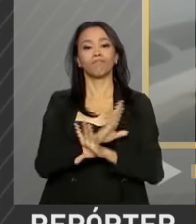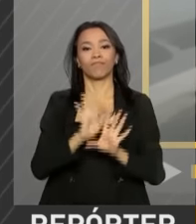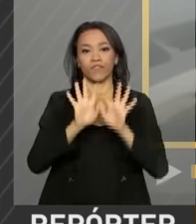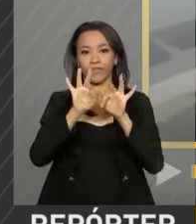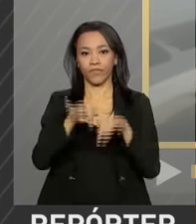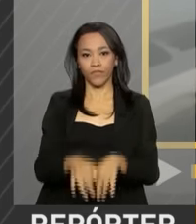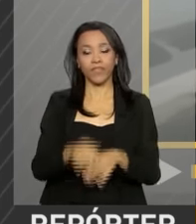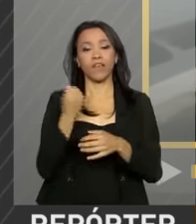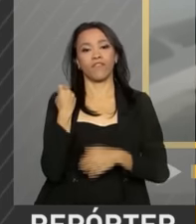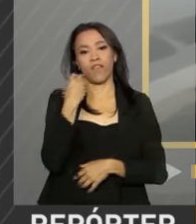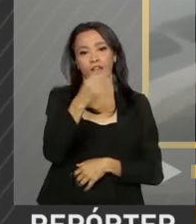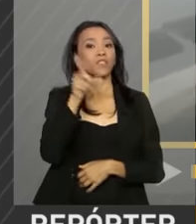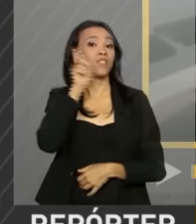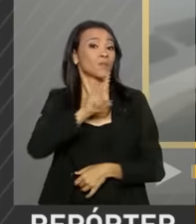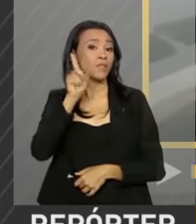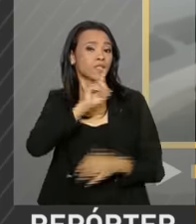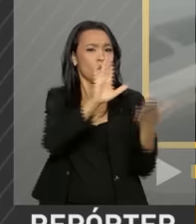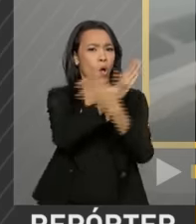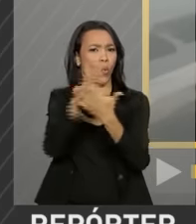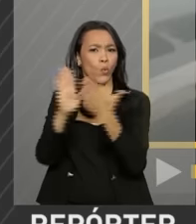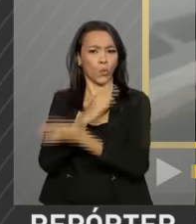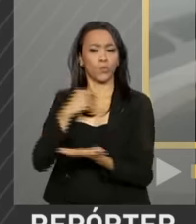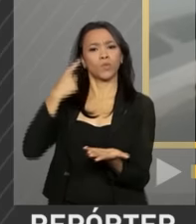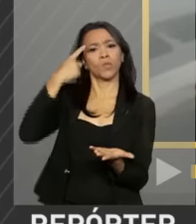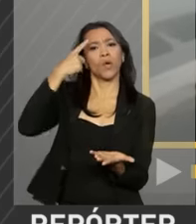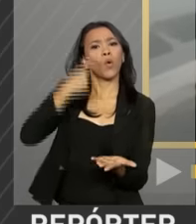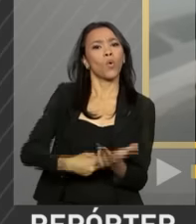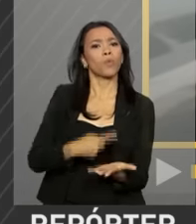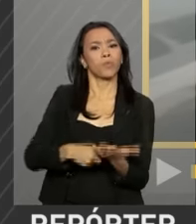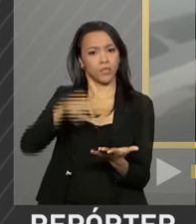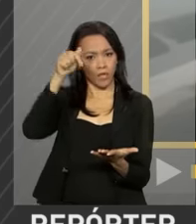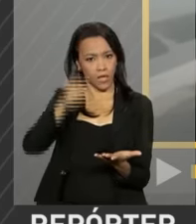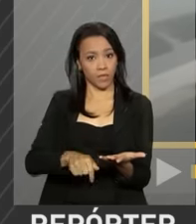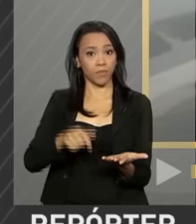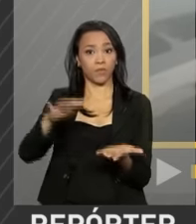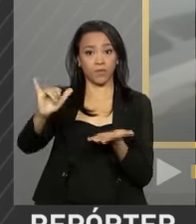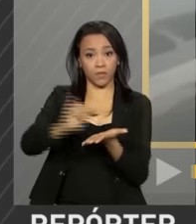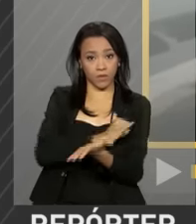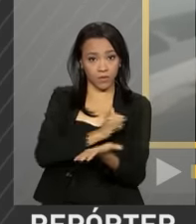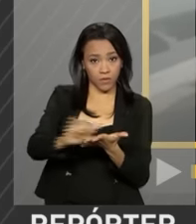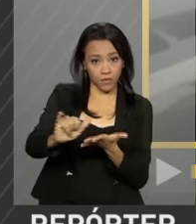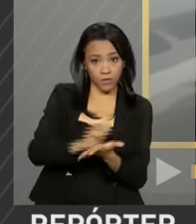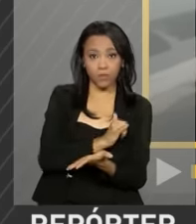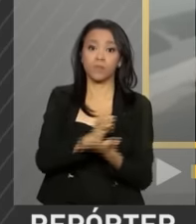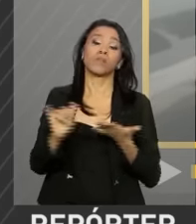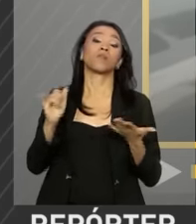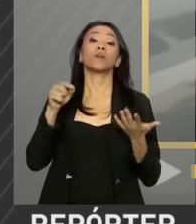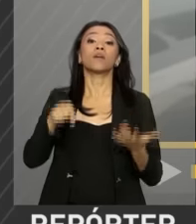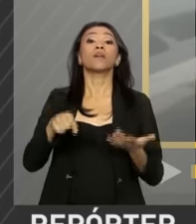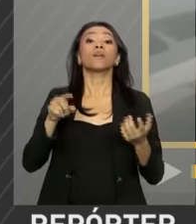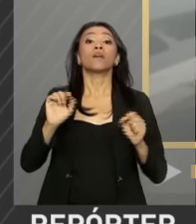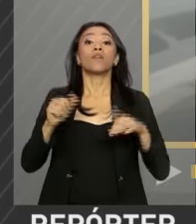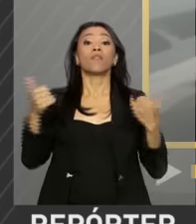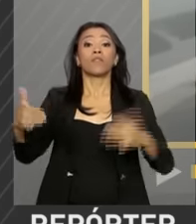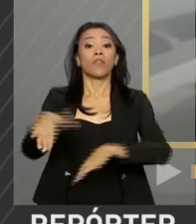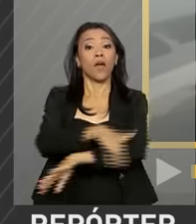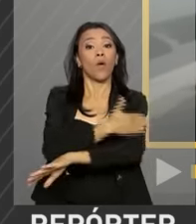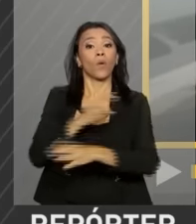Estados Unidos com alguns compromissos aqui em Nova York. Na ONU, o presidente Michel Temer entrega